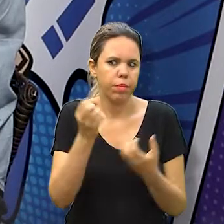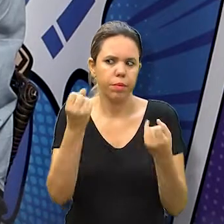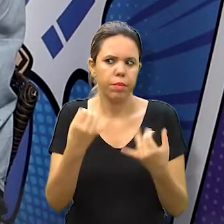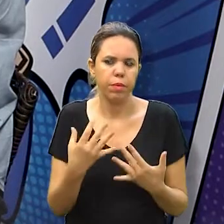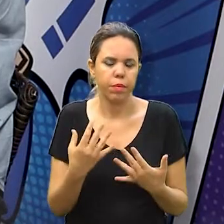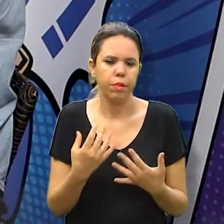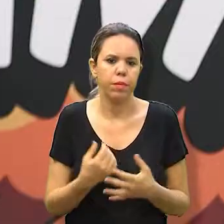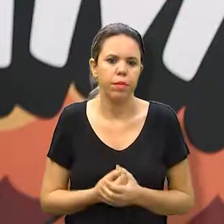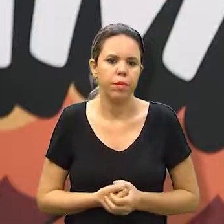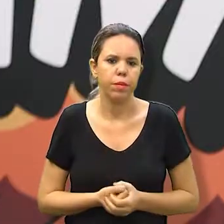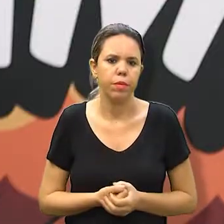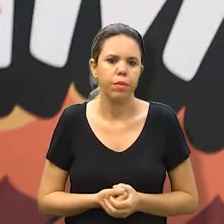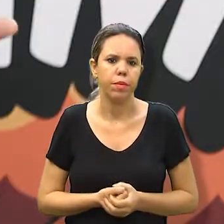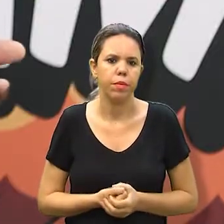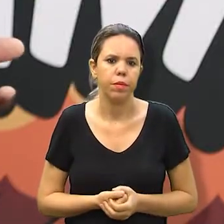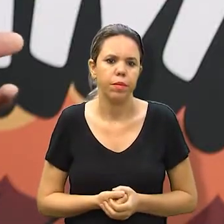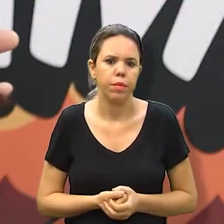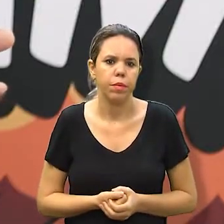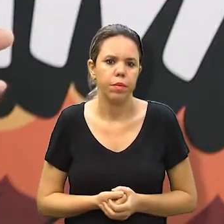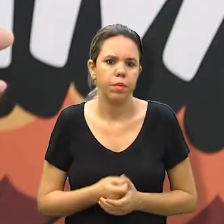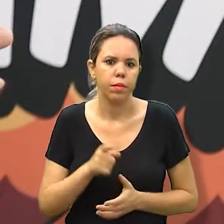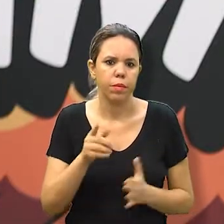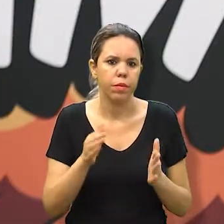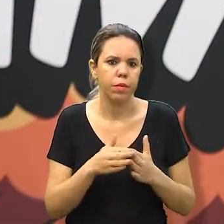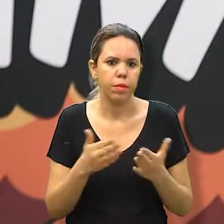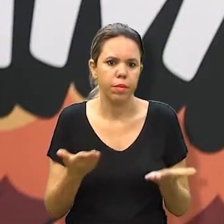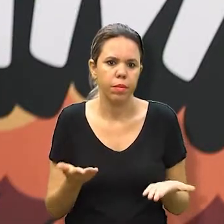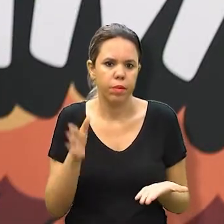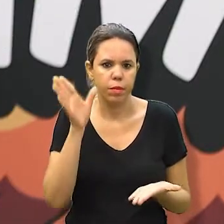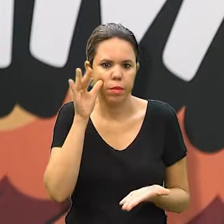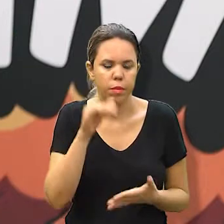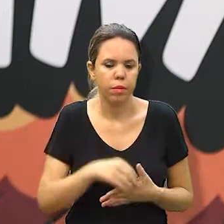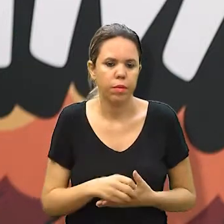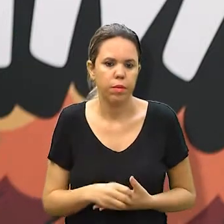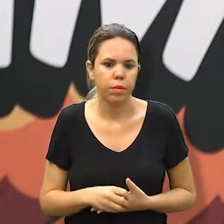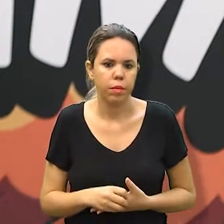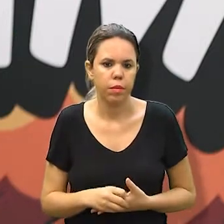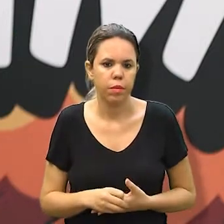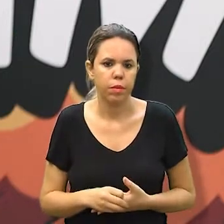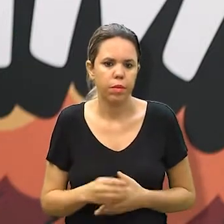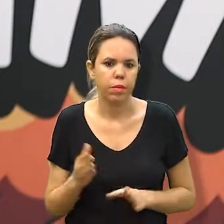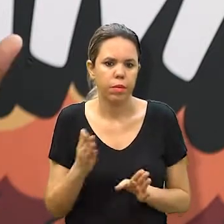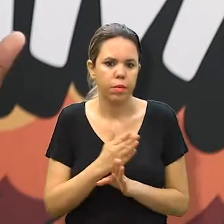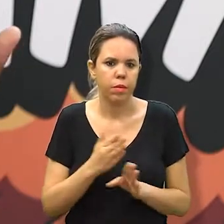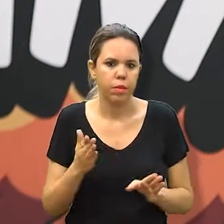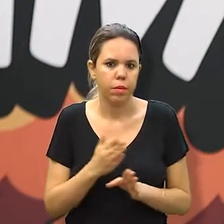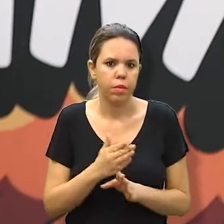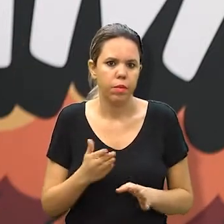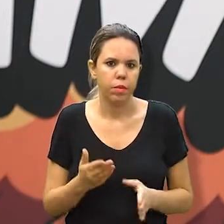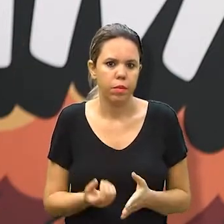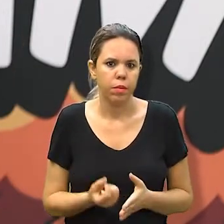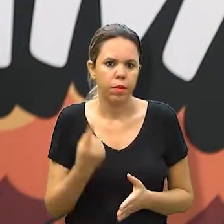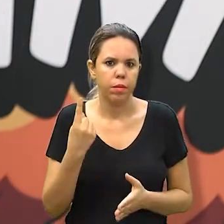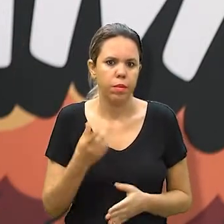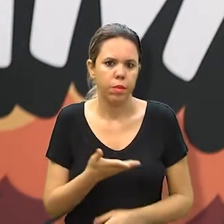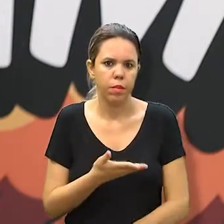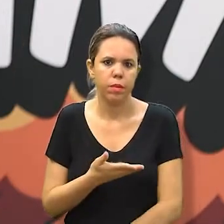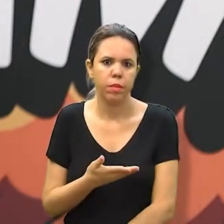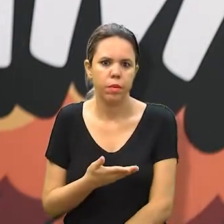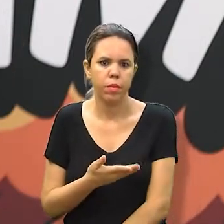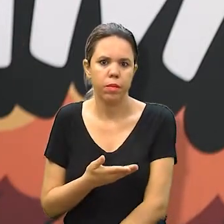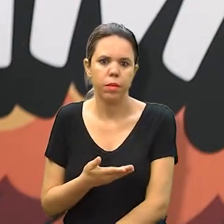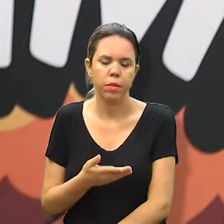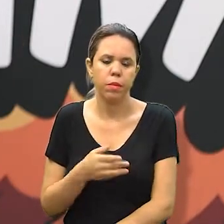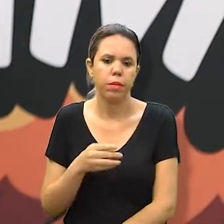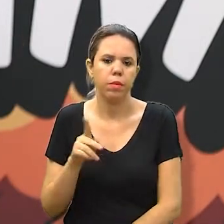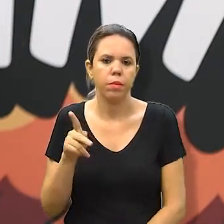o fenômeno. Bom, se você aí de casa ficou curioso para desvendar esse enigma, esse mistério, o